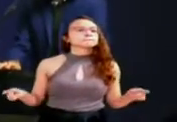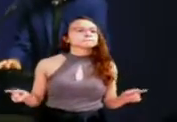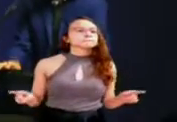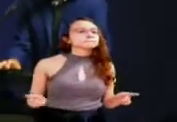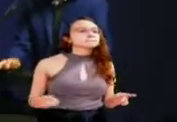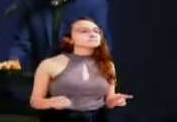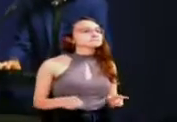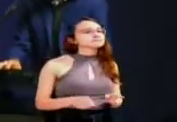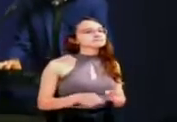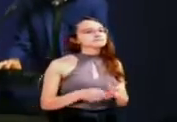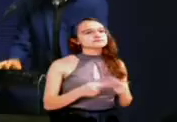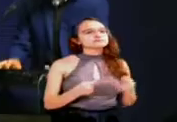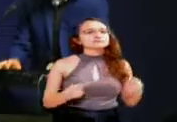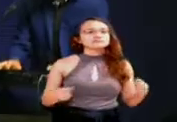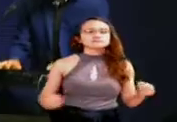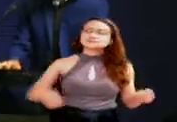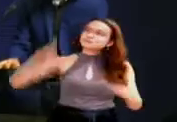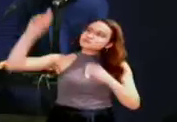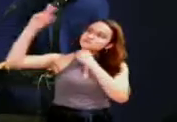seu